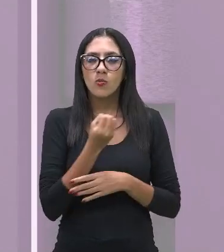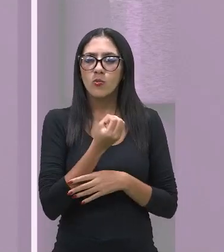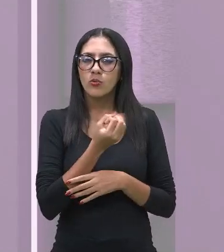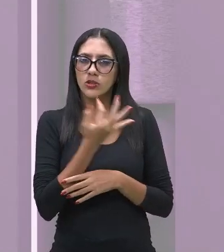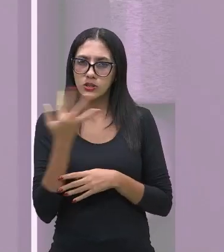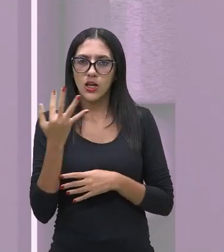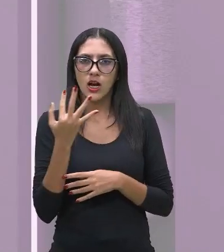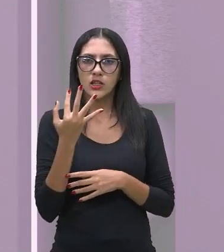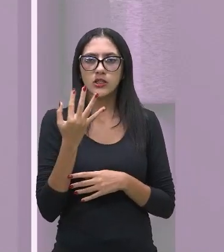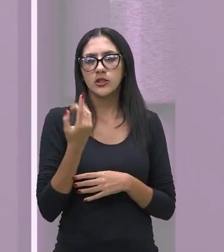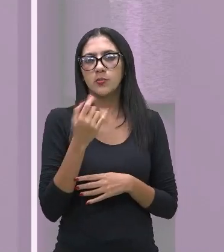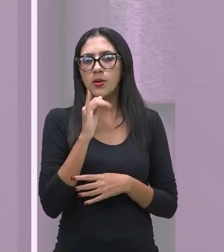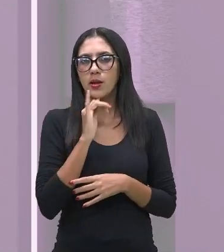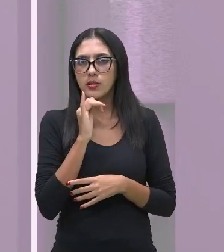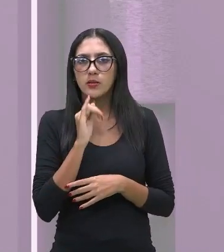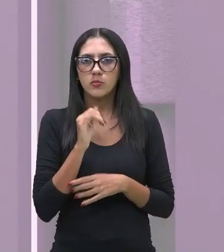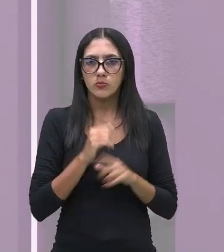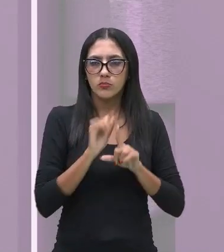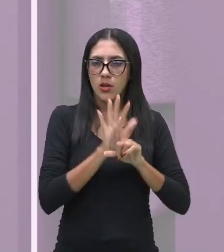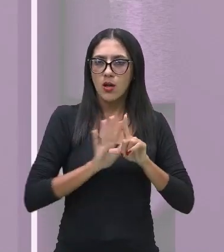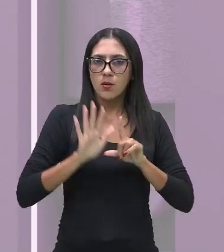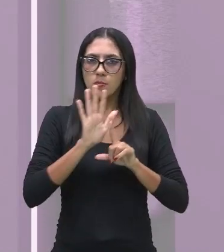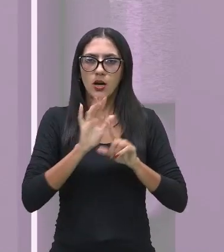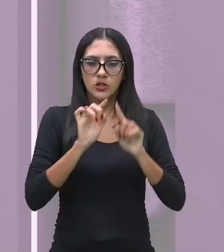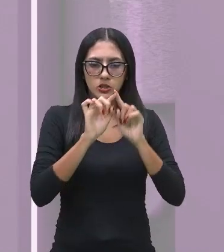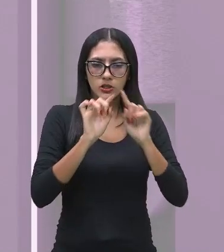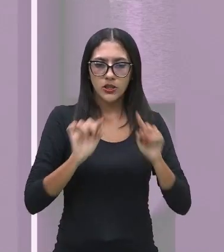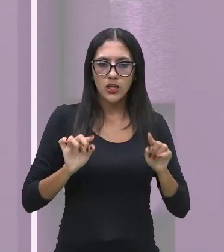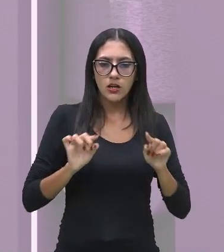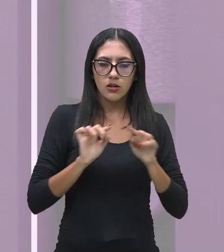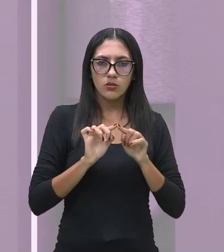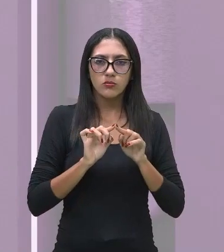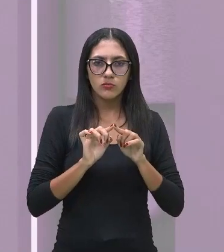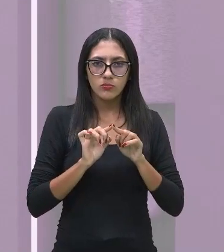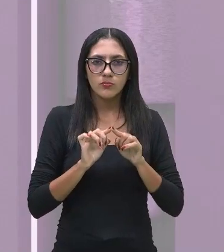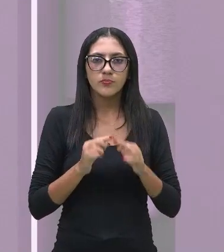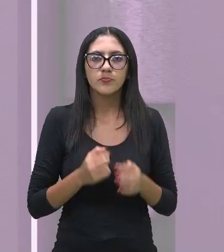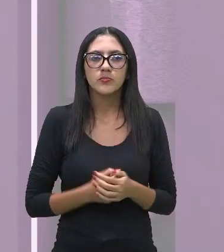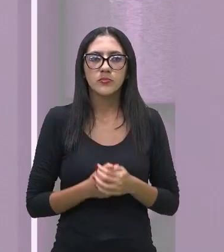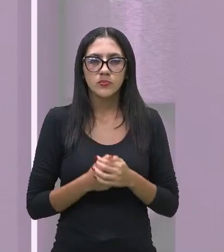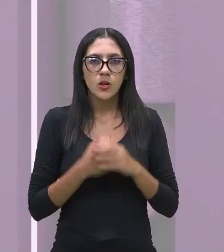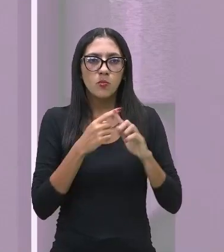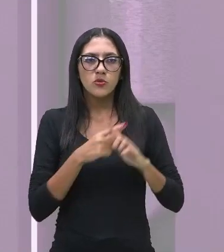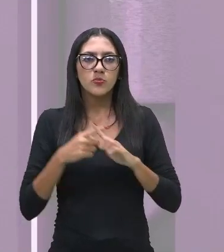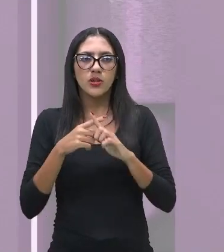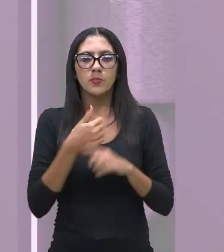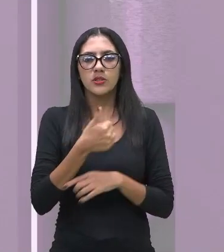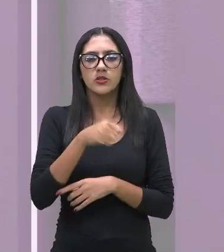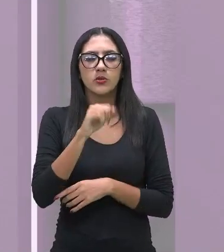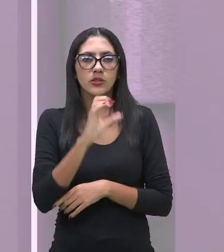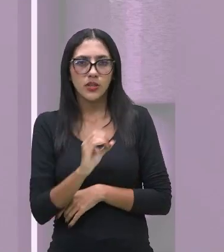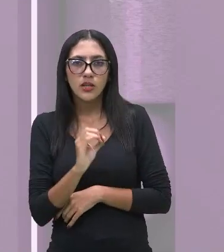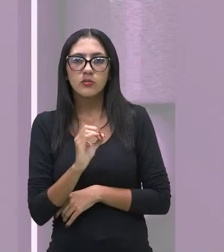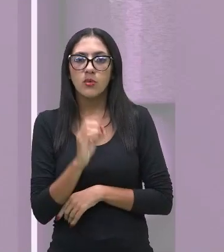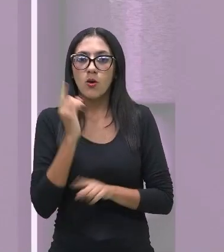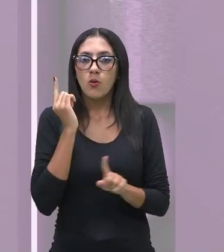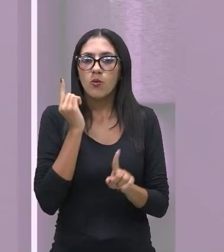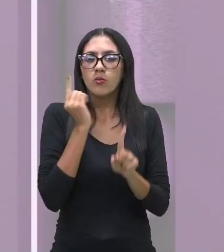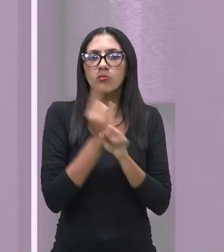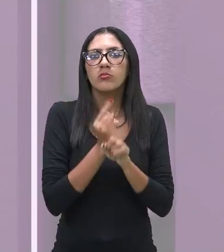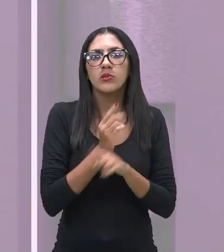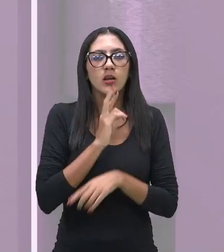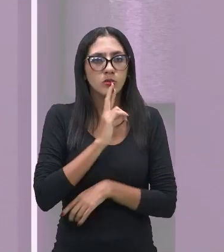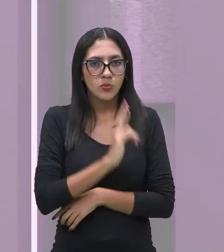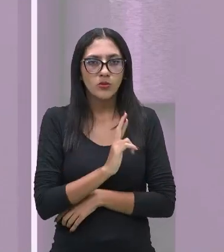no seu polígono, tá? Pelo valor de 180, para obter a soma dos ângulos internos desse